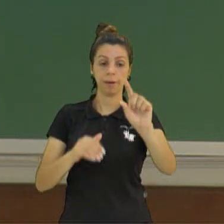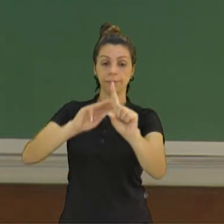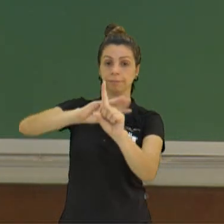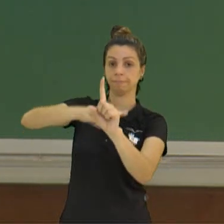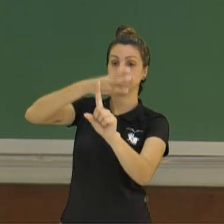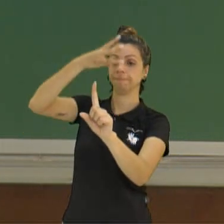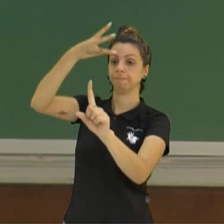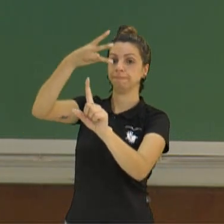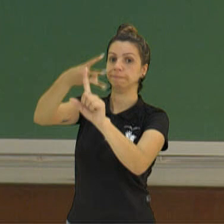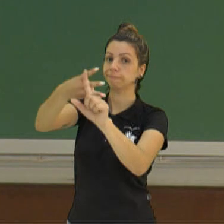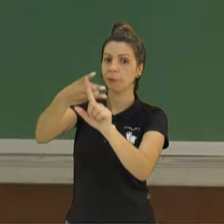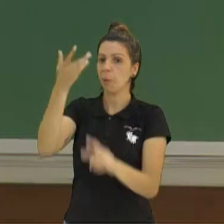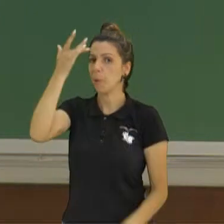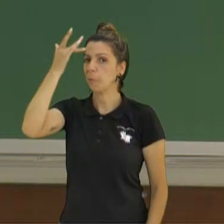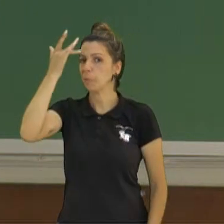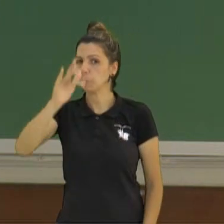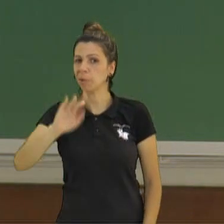B.